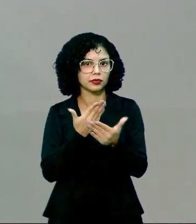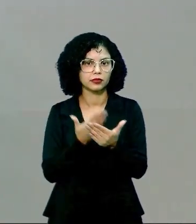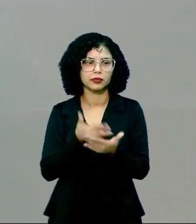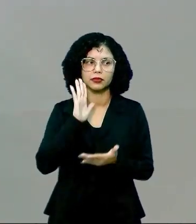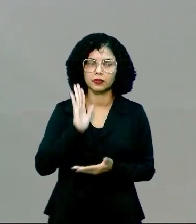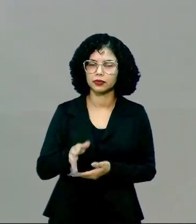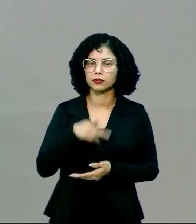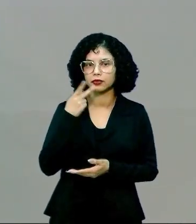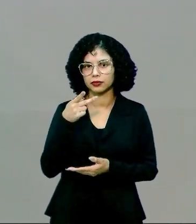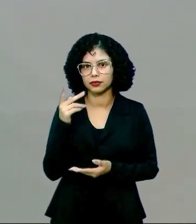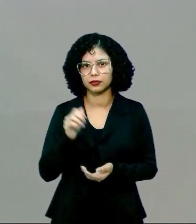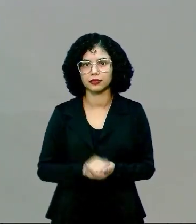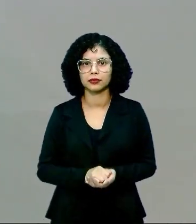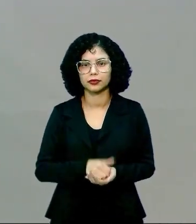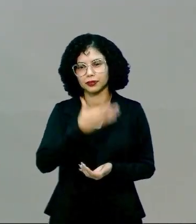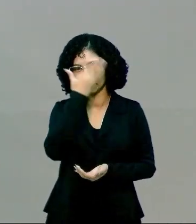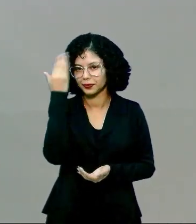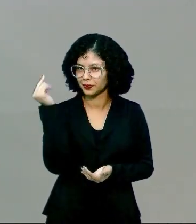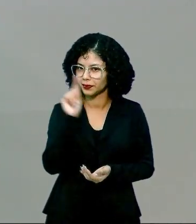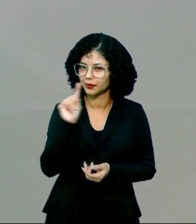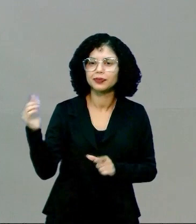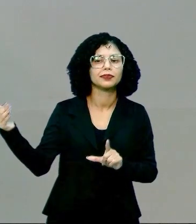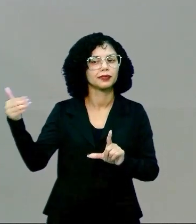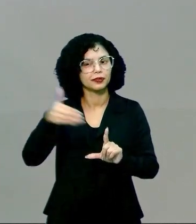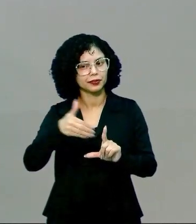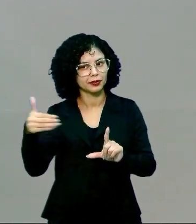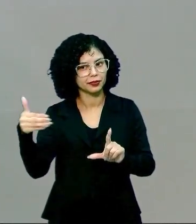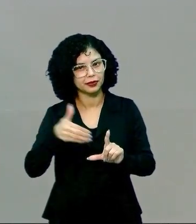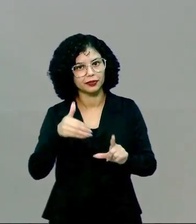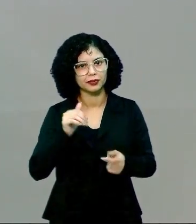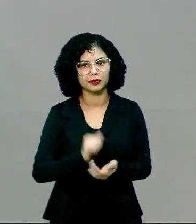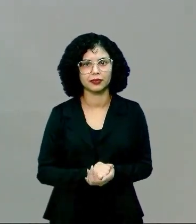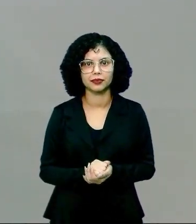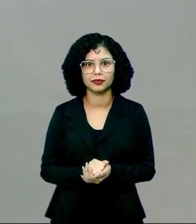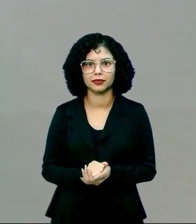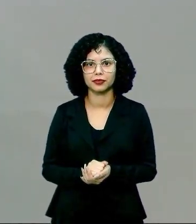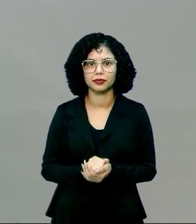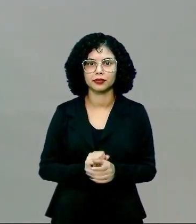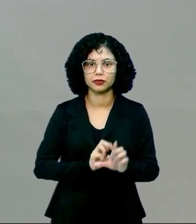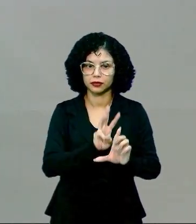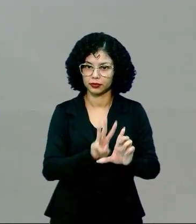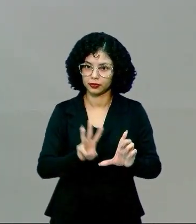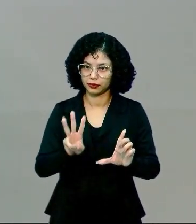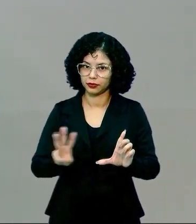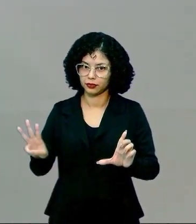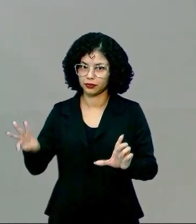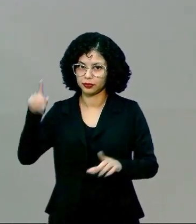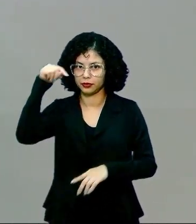já ministradas, não deixe de acessar a nossa plataforma. O link está aparecendo